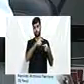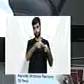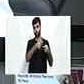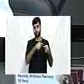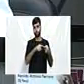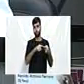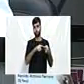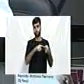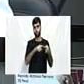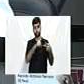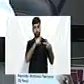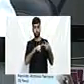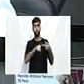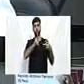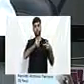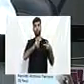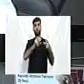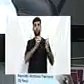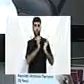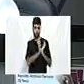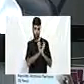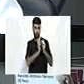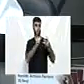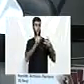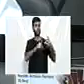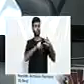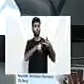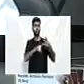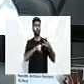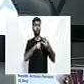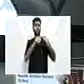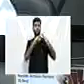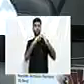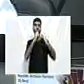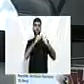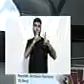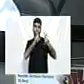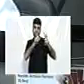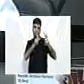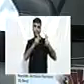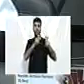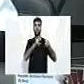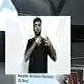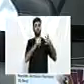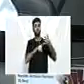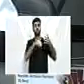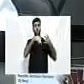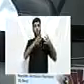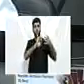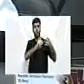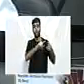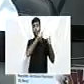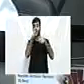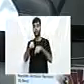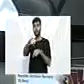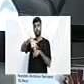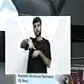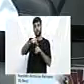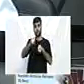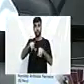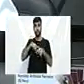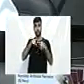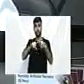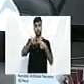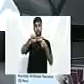eh aai lar dos velhinhos Mile da educação a gente tem a